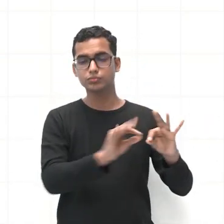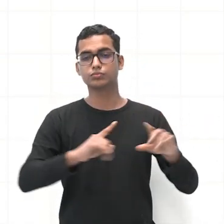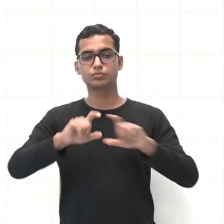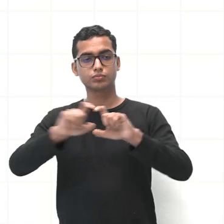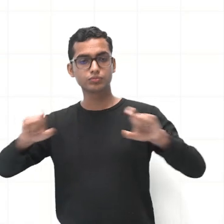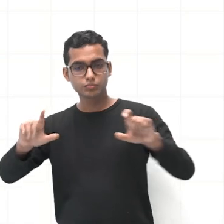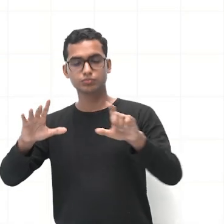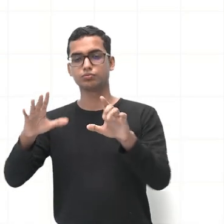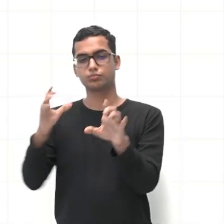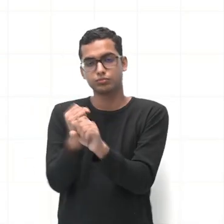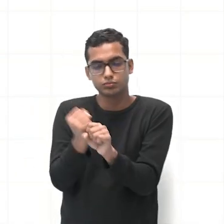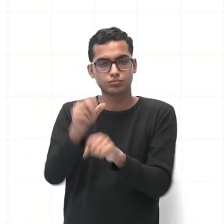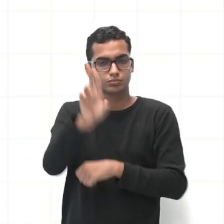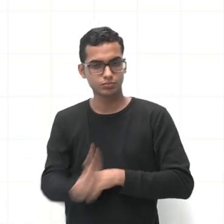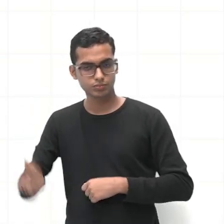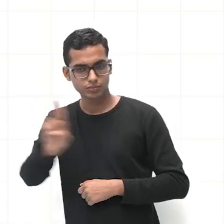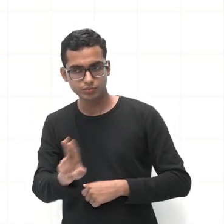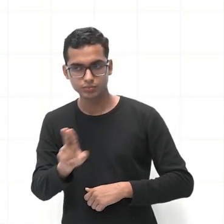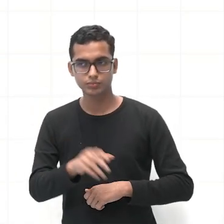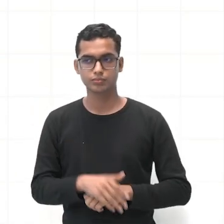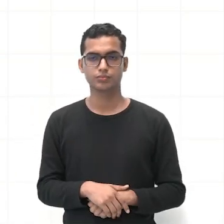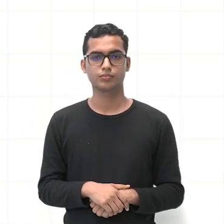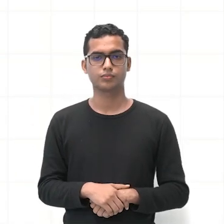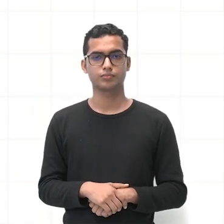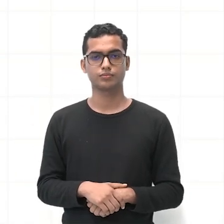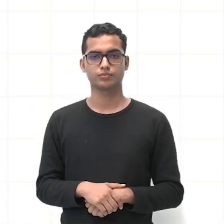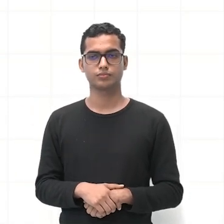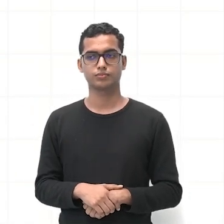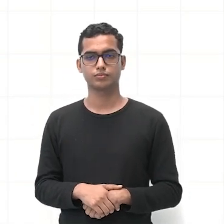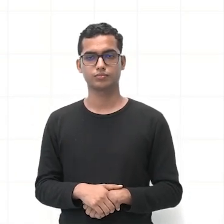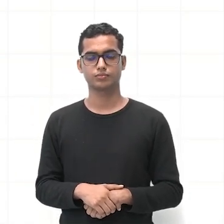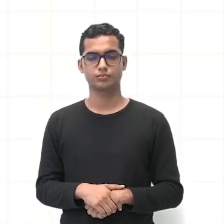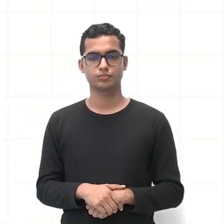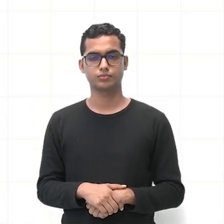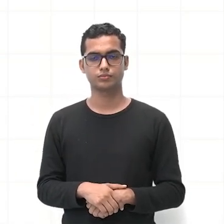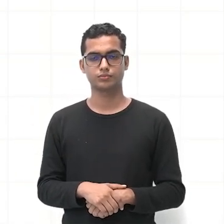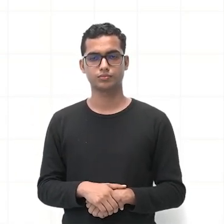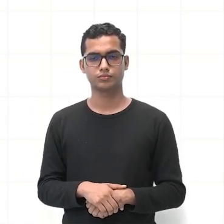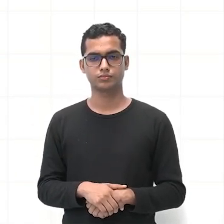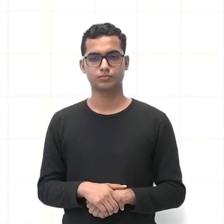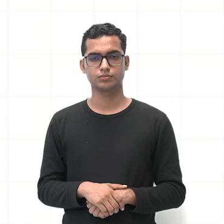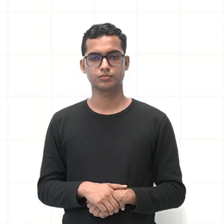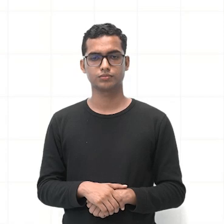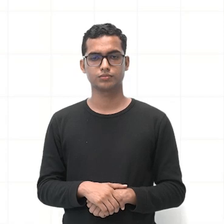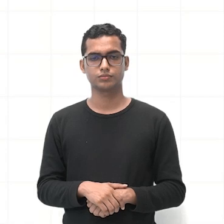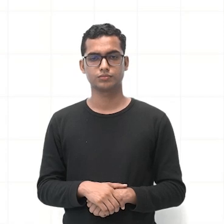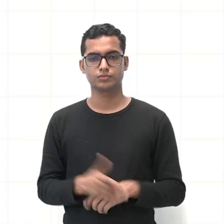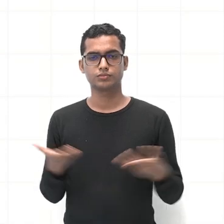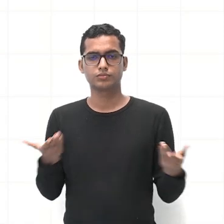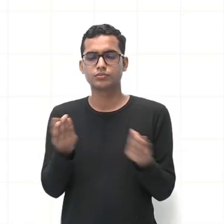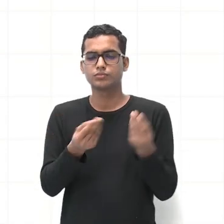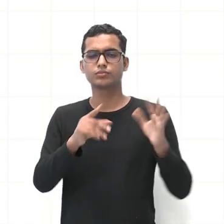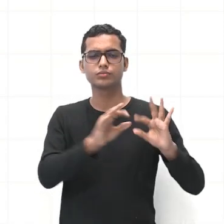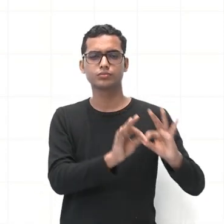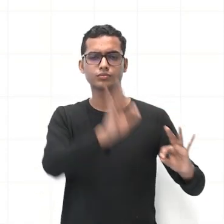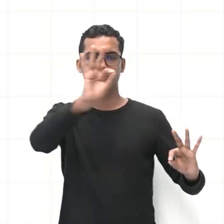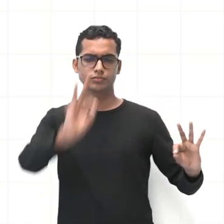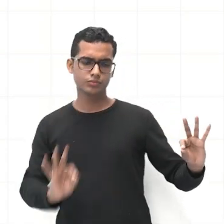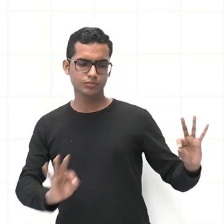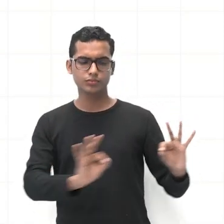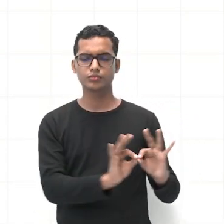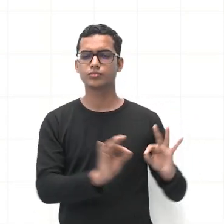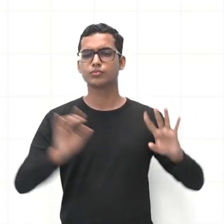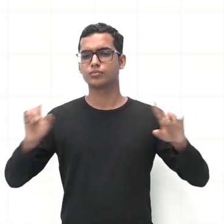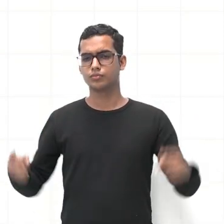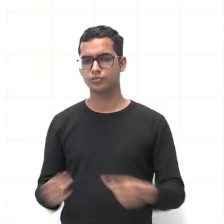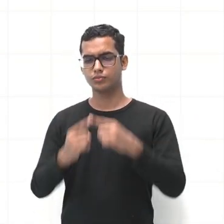será utilizado, beleza? Pois bem, então vamos ver aqui como ocorre a classificação dos triângulos em